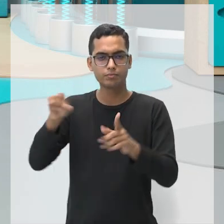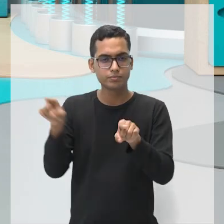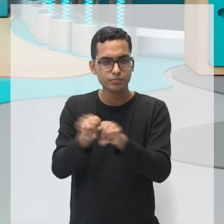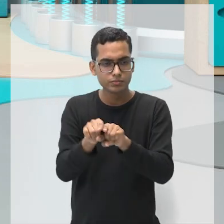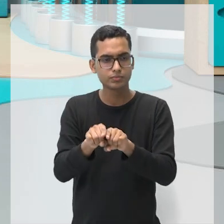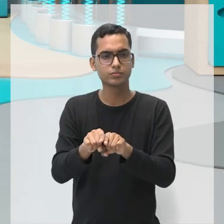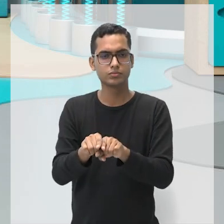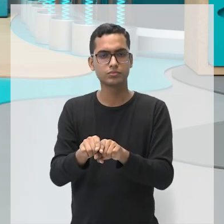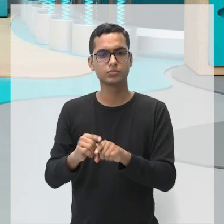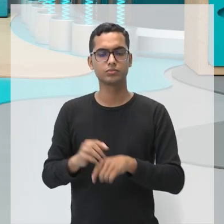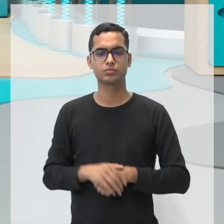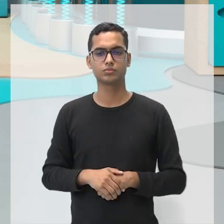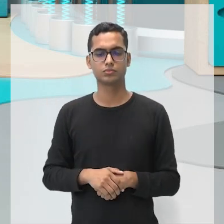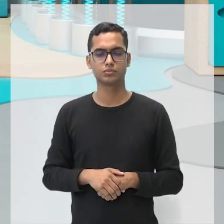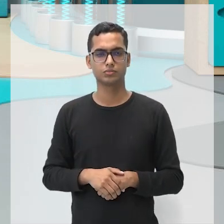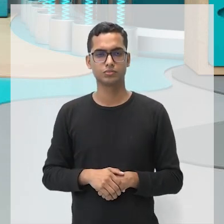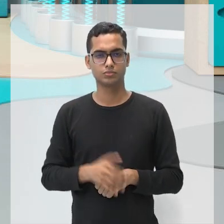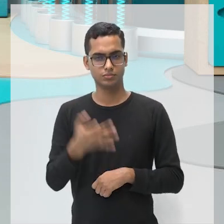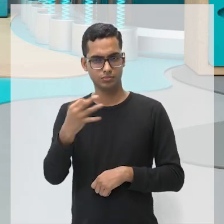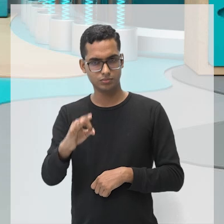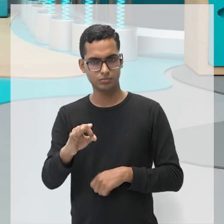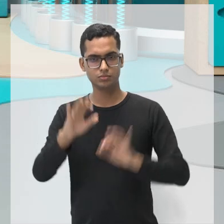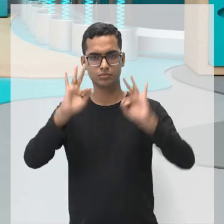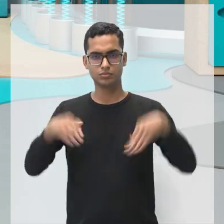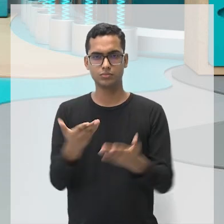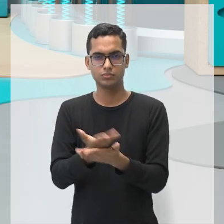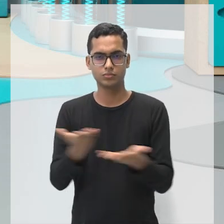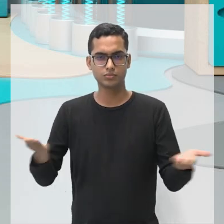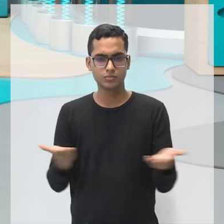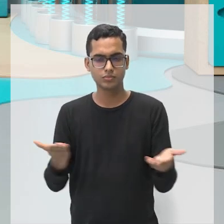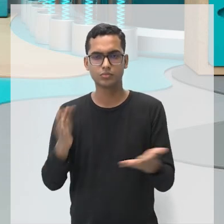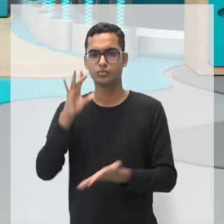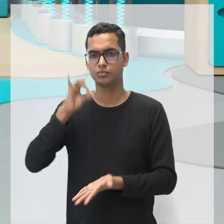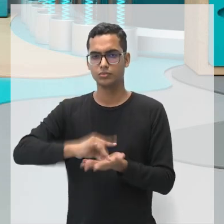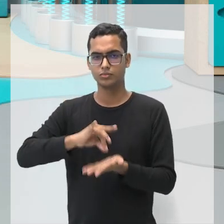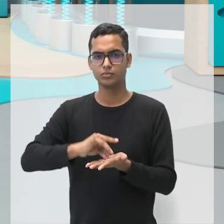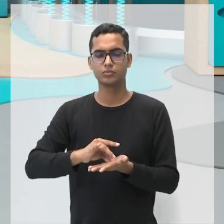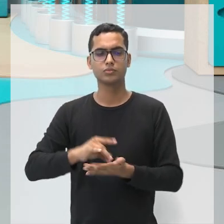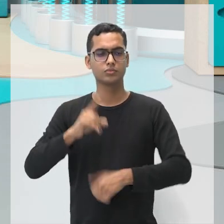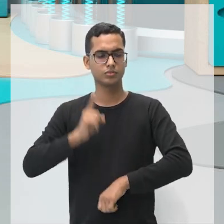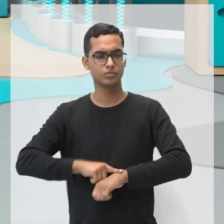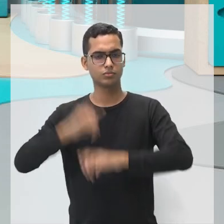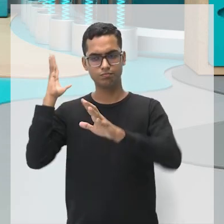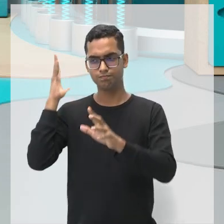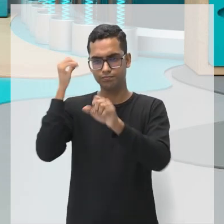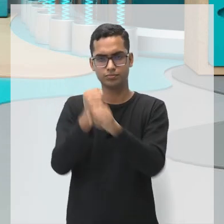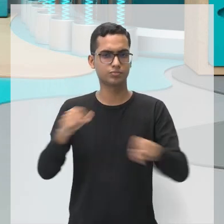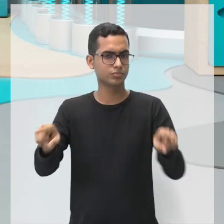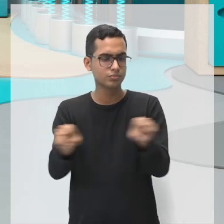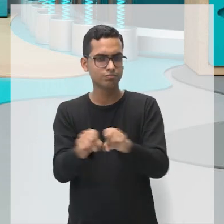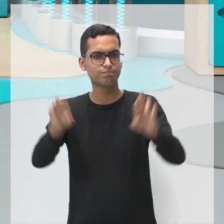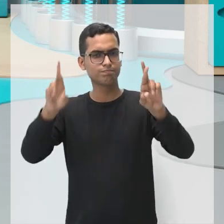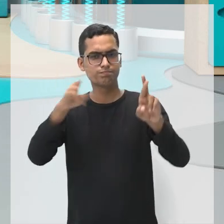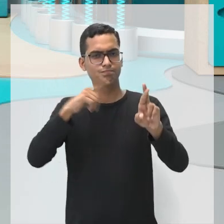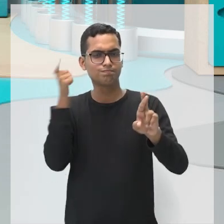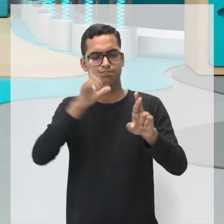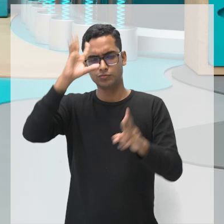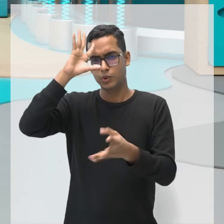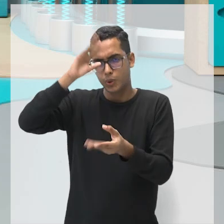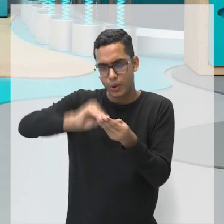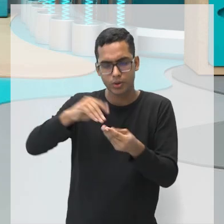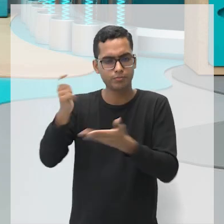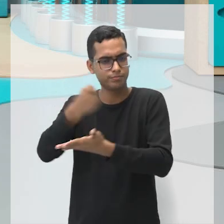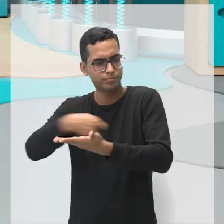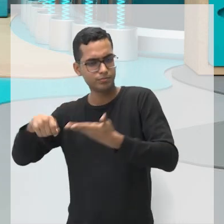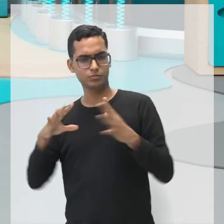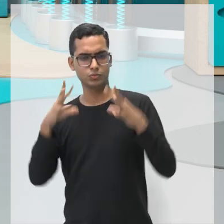faz o caminho contrário. Ok, turmas? Finalizamos aqui o nosso momento de revisão. Eu espero que vocês tenham